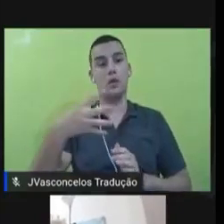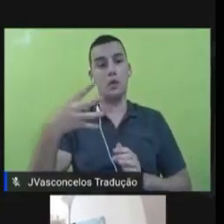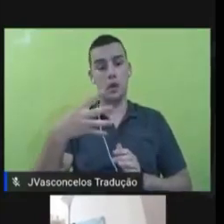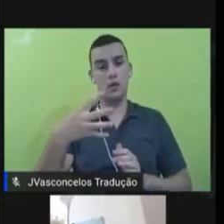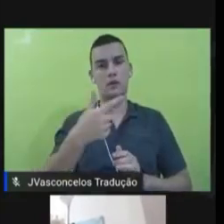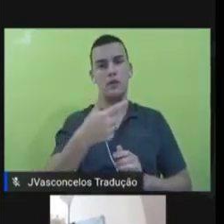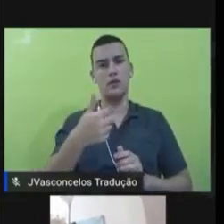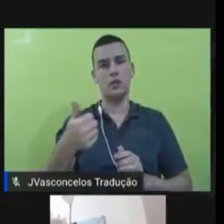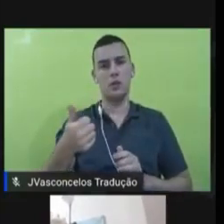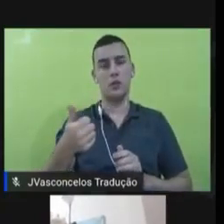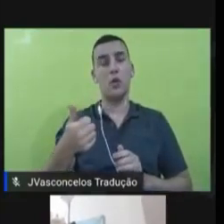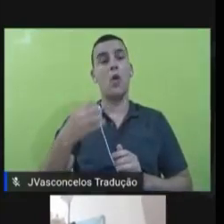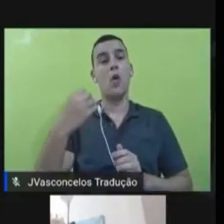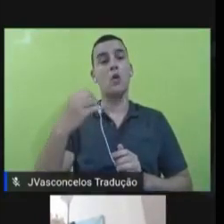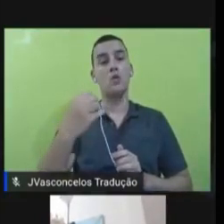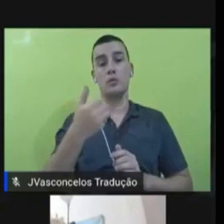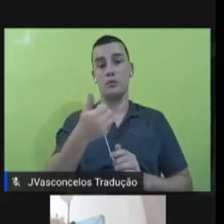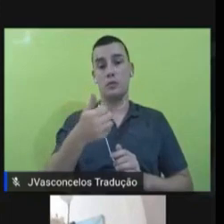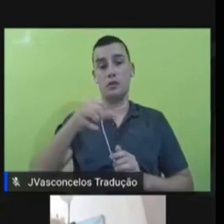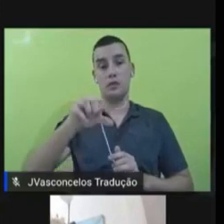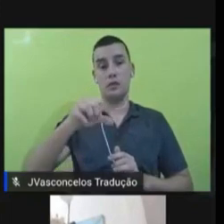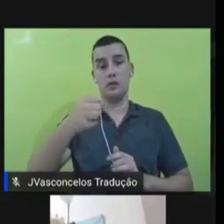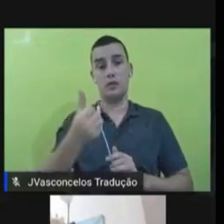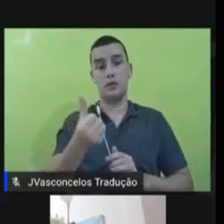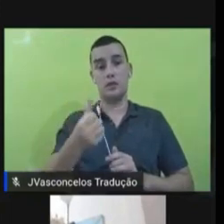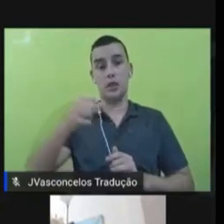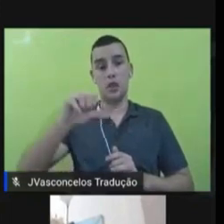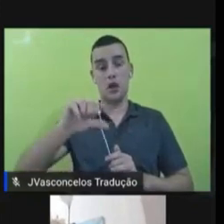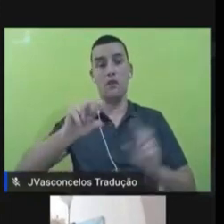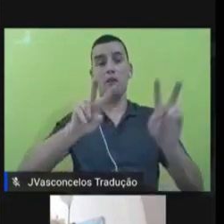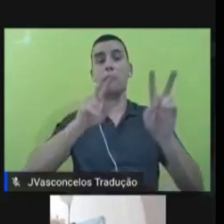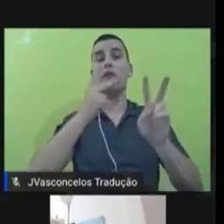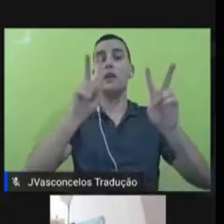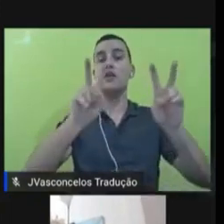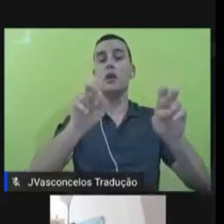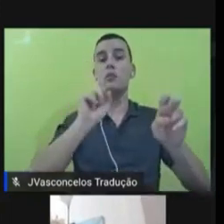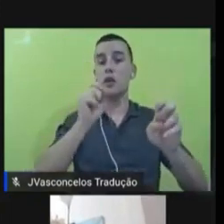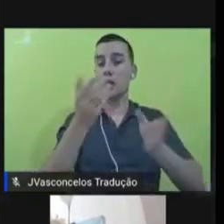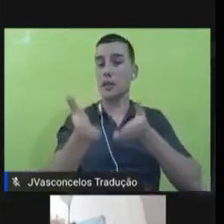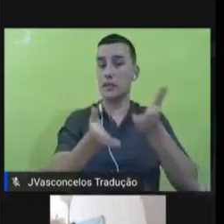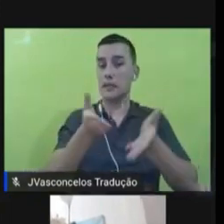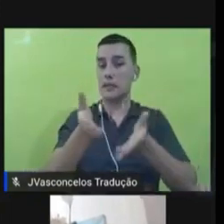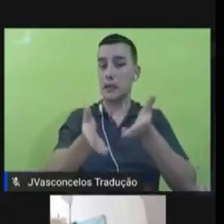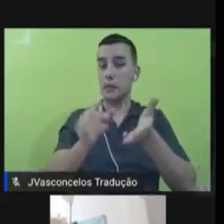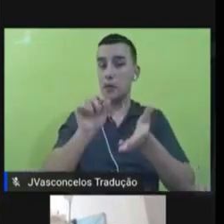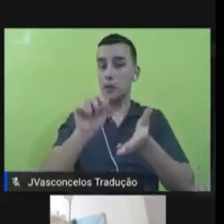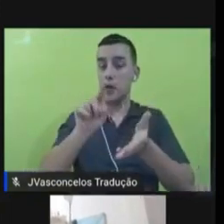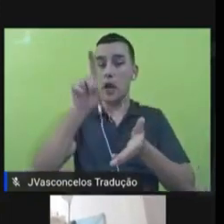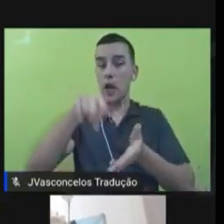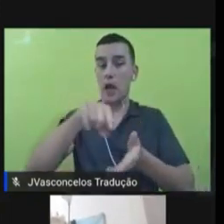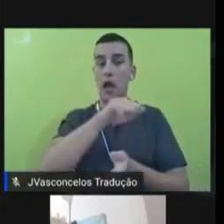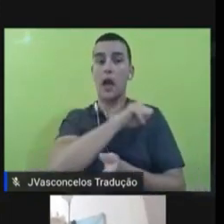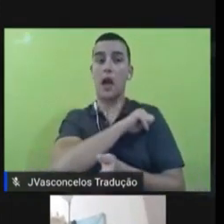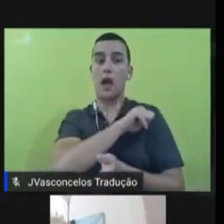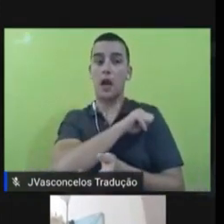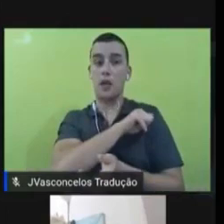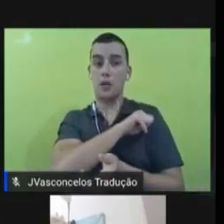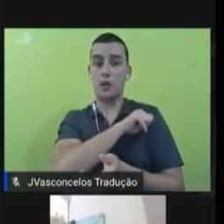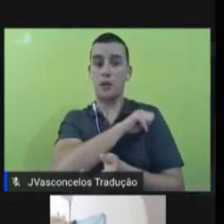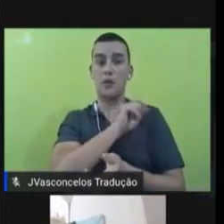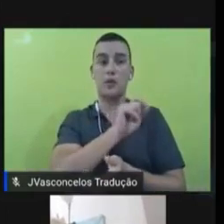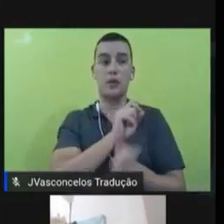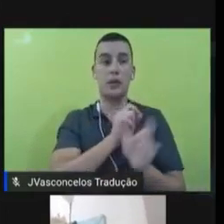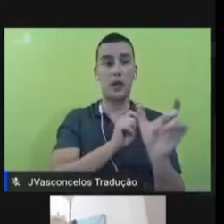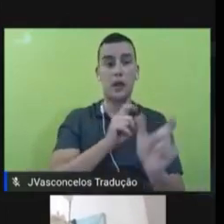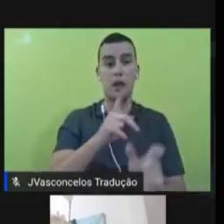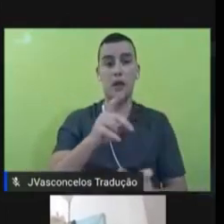já dispunha sobre o tratamento excepcional aos alunos portadores de afecções. Tá? O termo